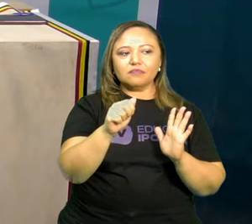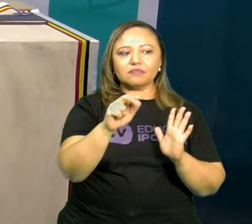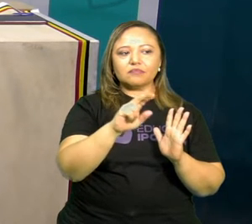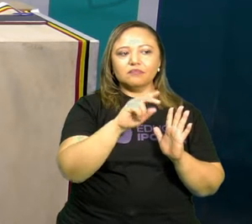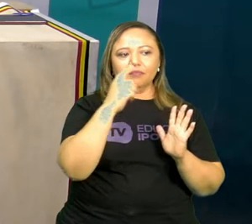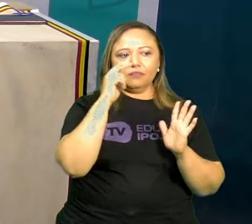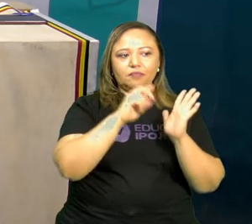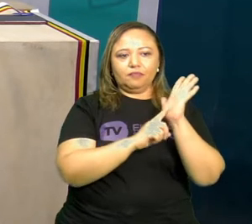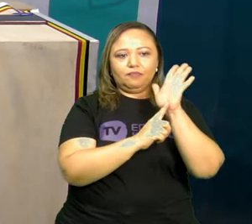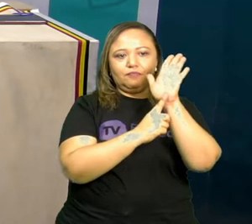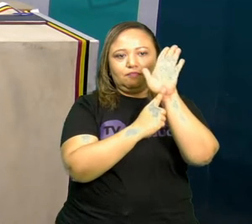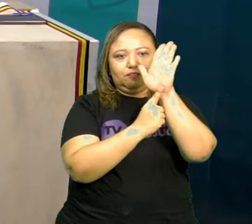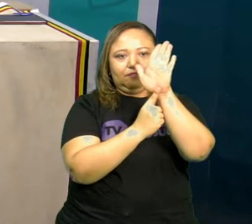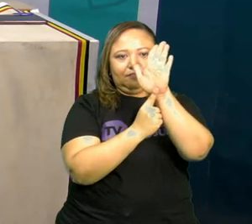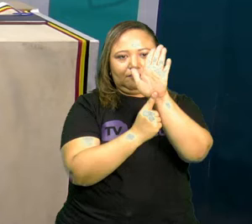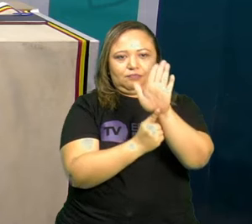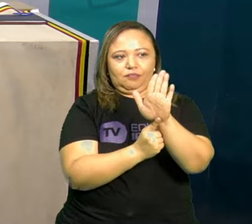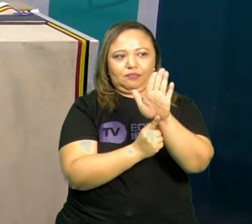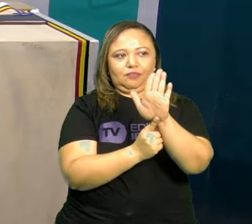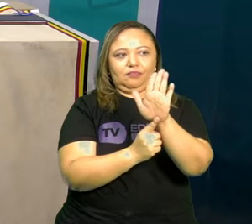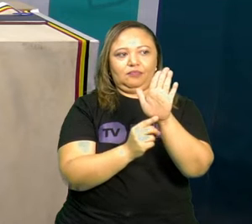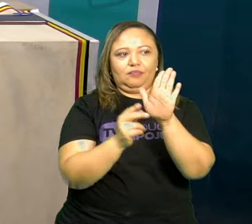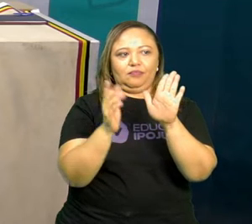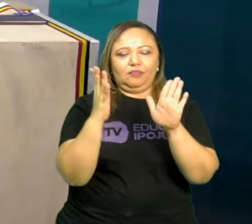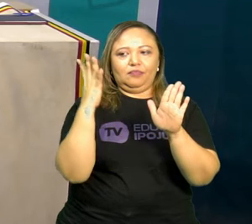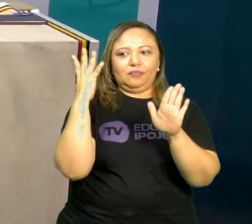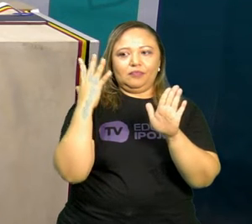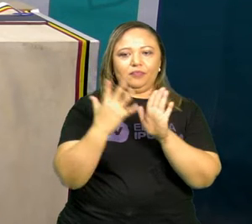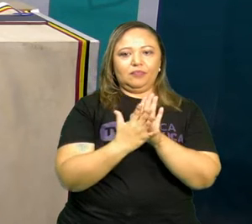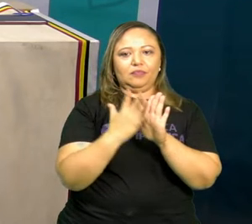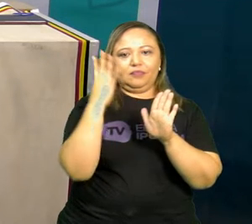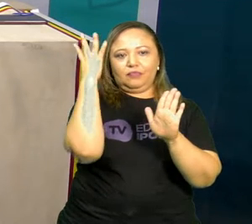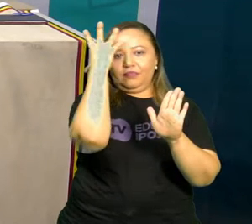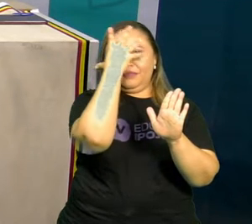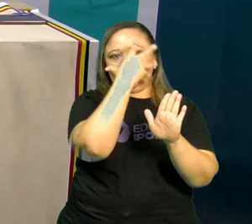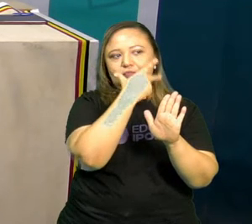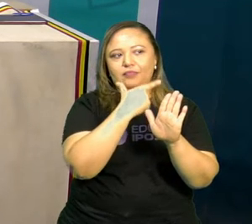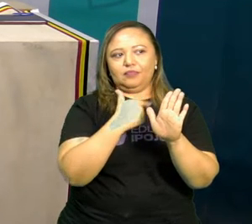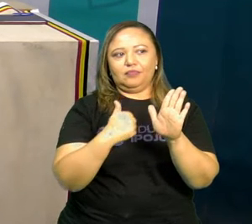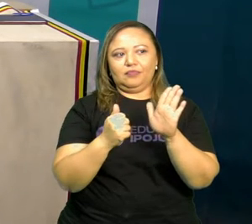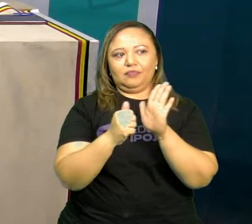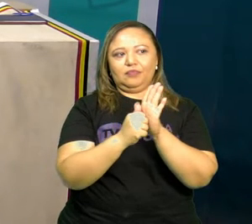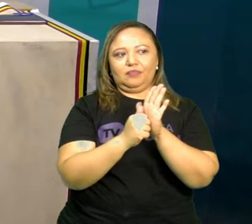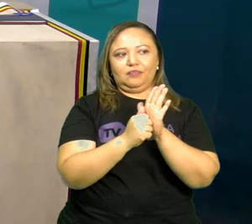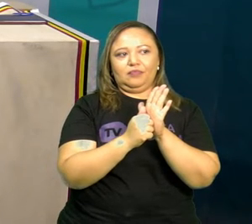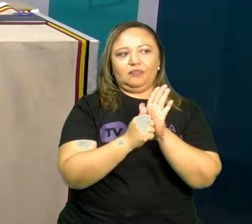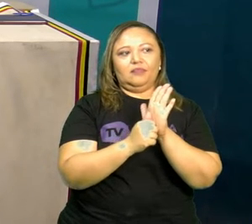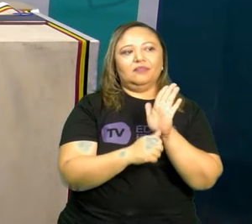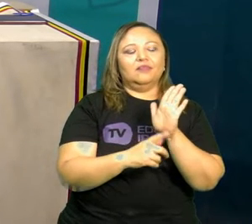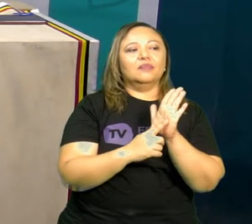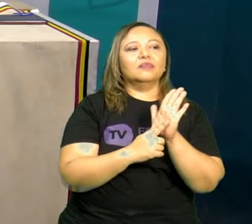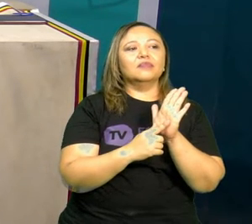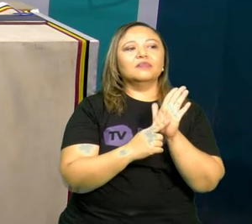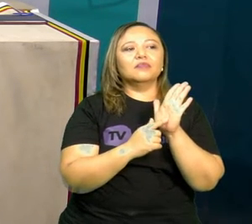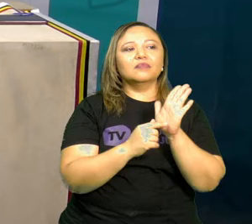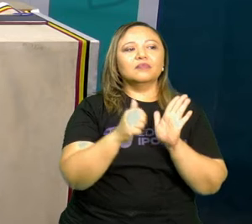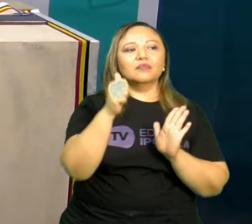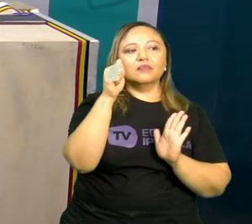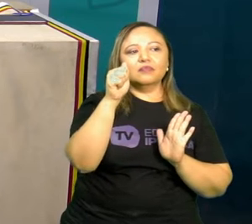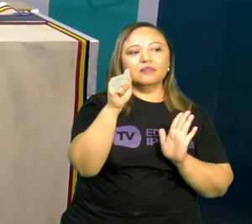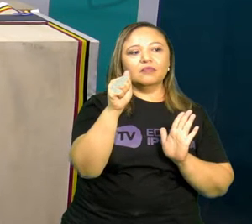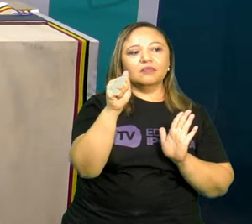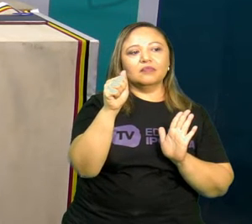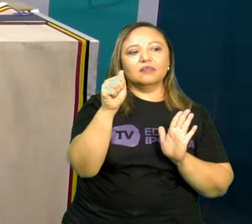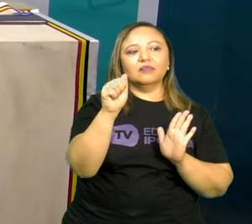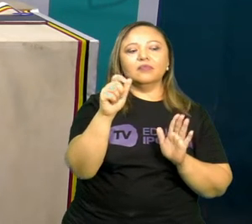Vejam só. Como ficou lindo o peixinho de Tia Ailma. A letrinha A. Lembrando que com